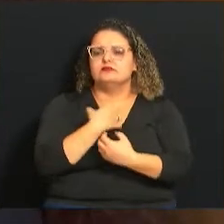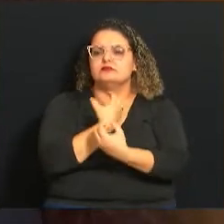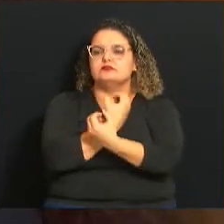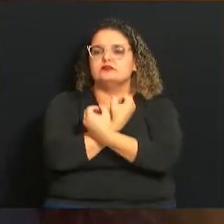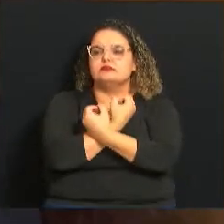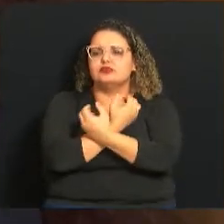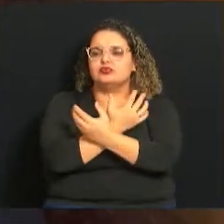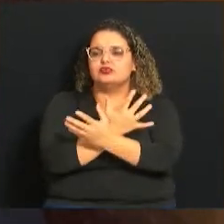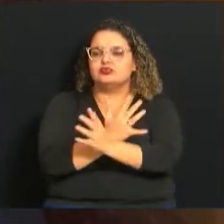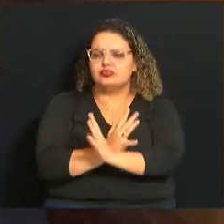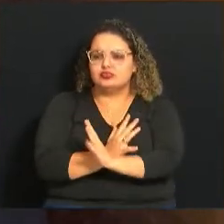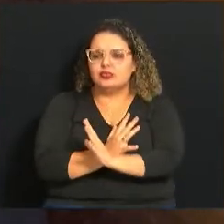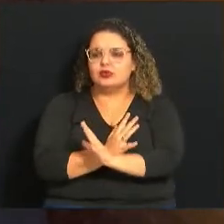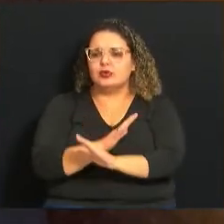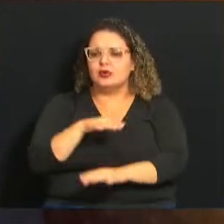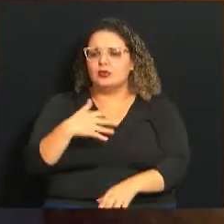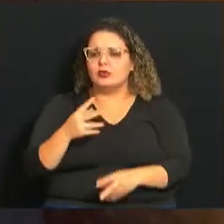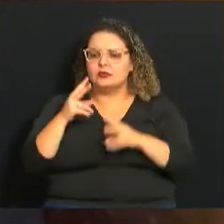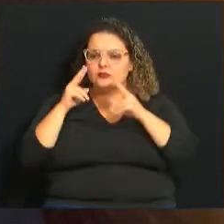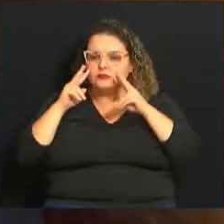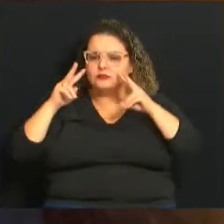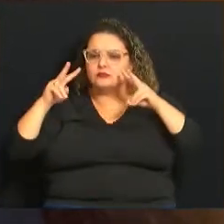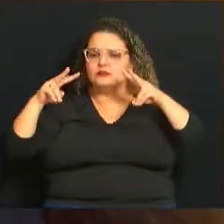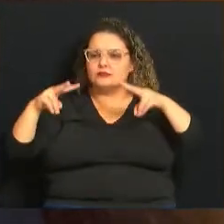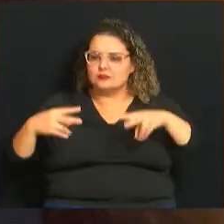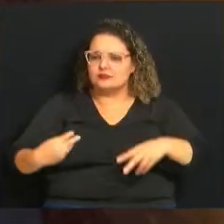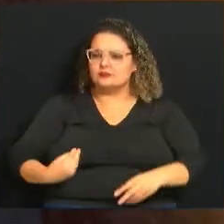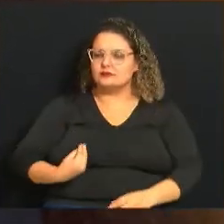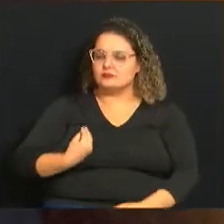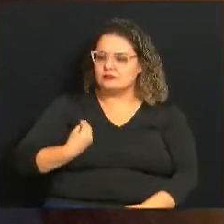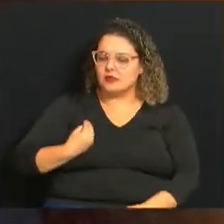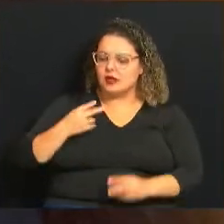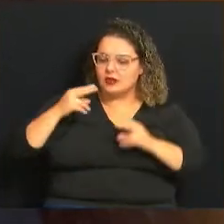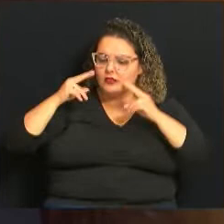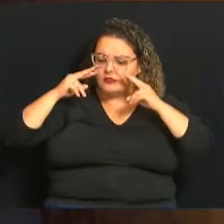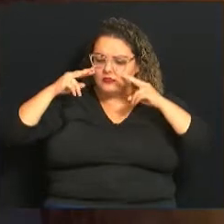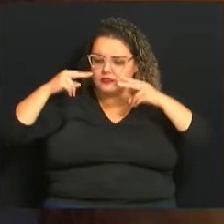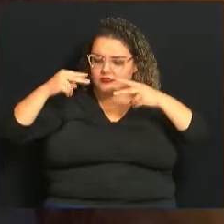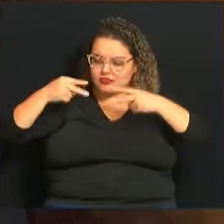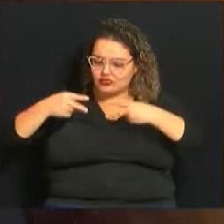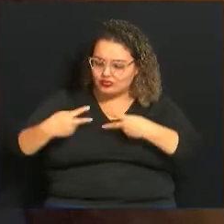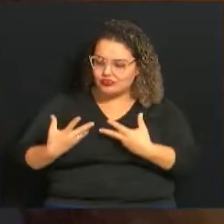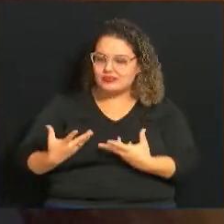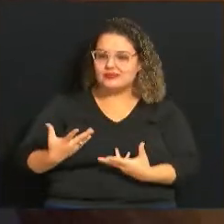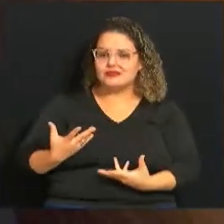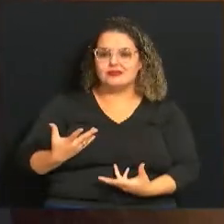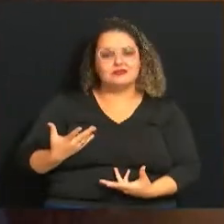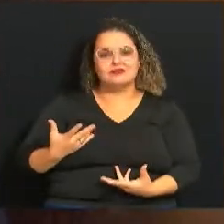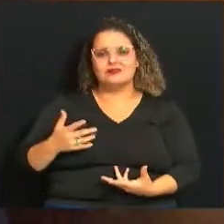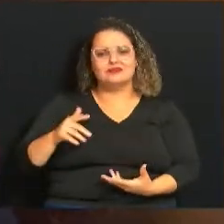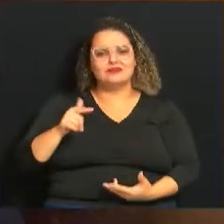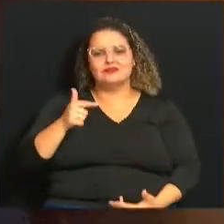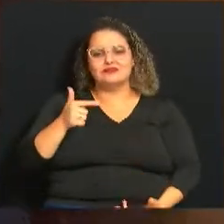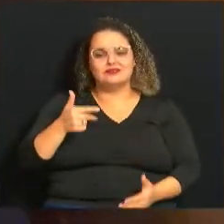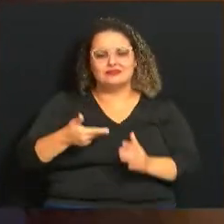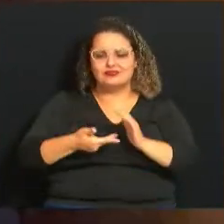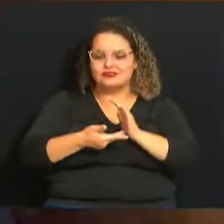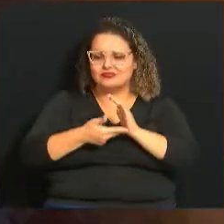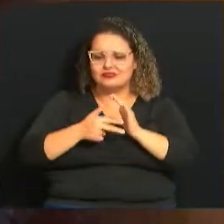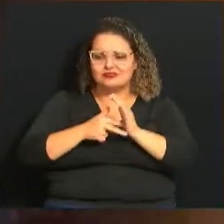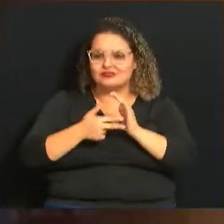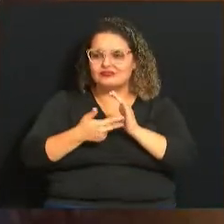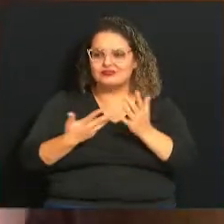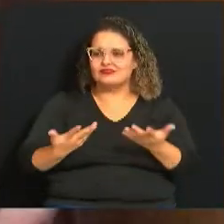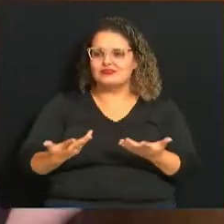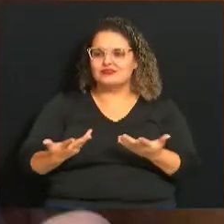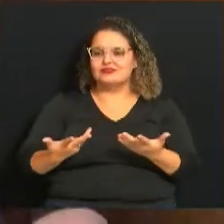quando você olha para a sua vida e não consegue enxergar um sentido, né? Então você cai em algo que você